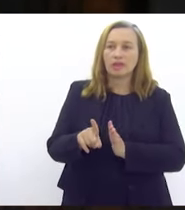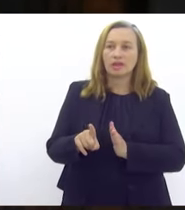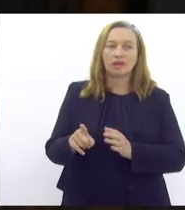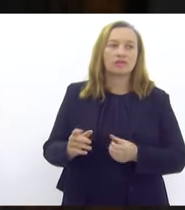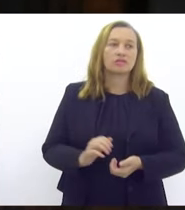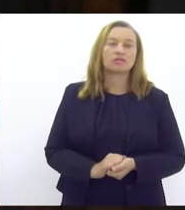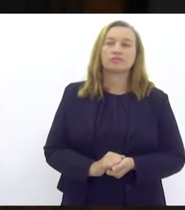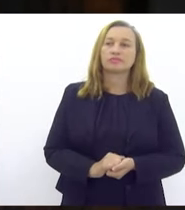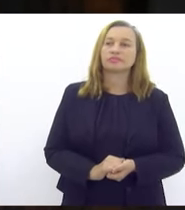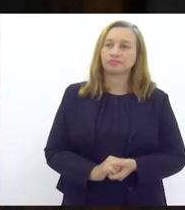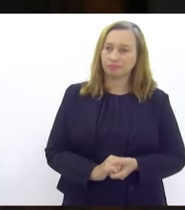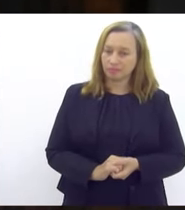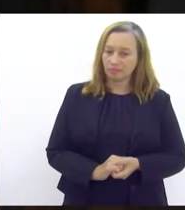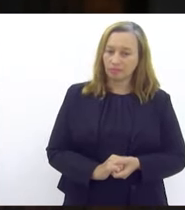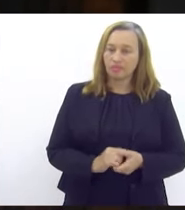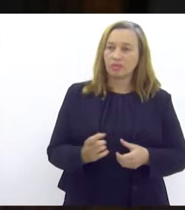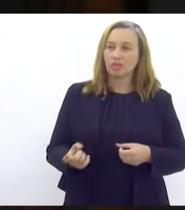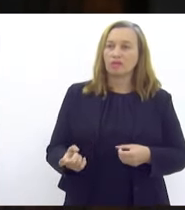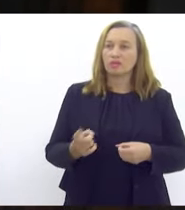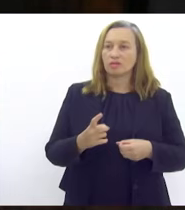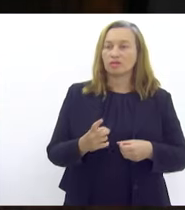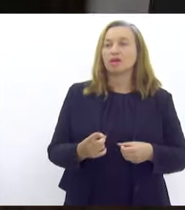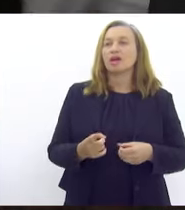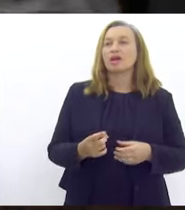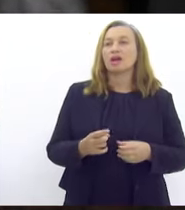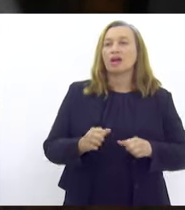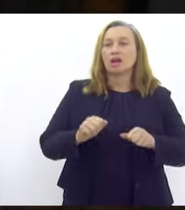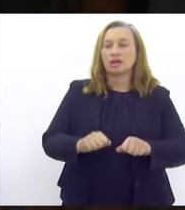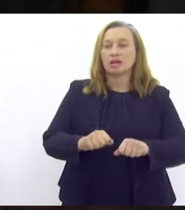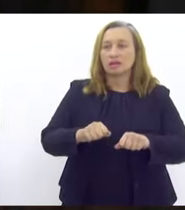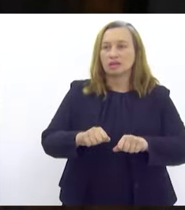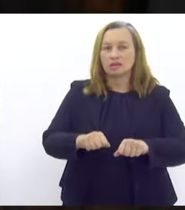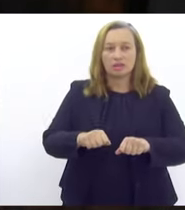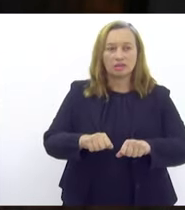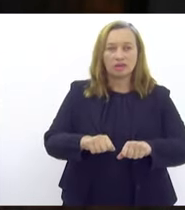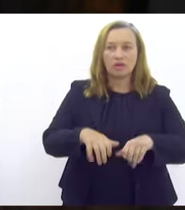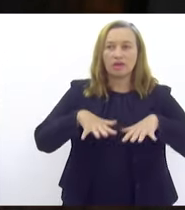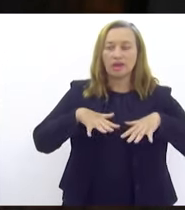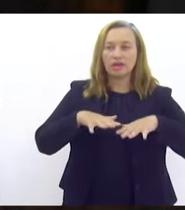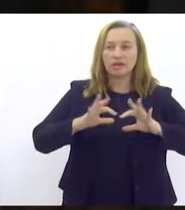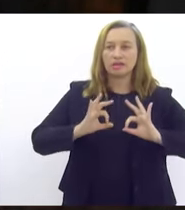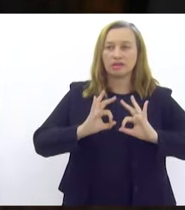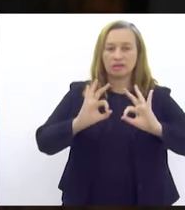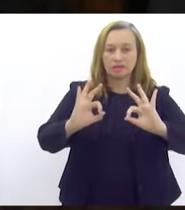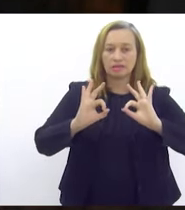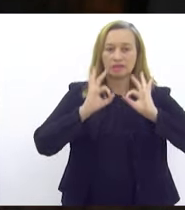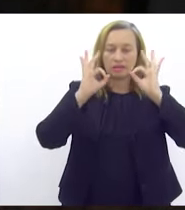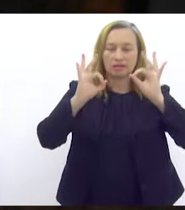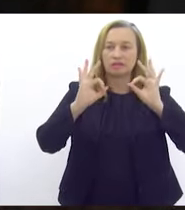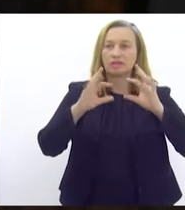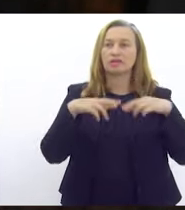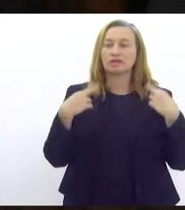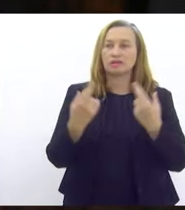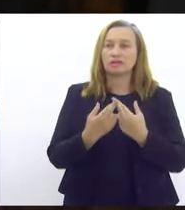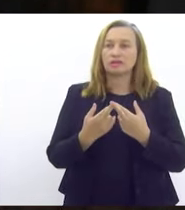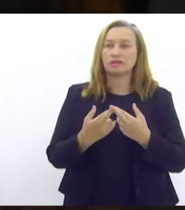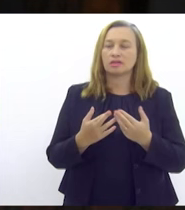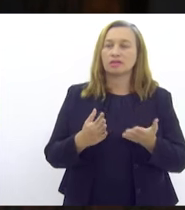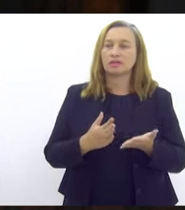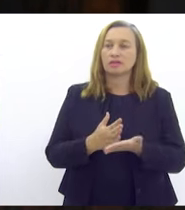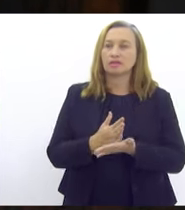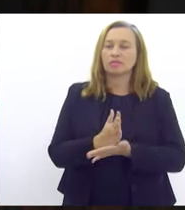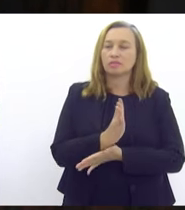antecipação da sessão extraordinária. Pessoas que aprovam, permaneçam como estão. Qual